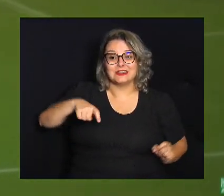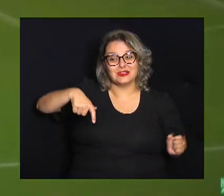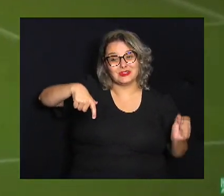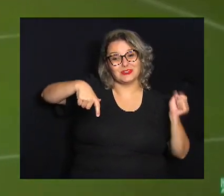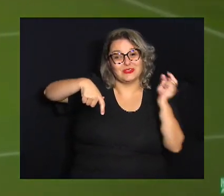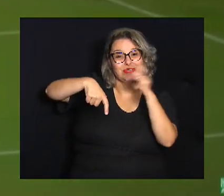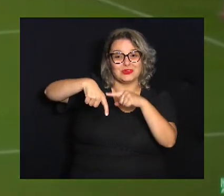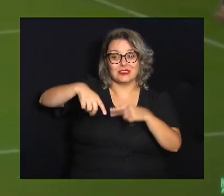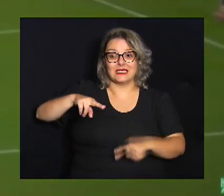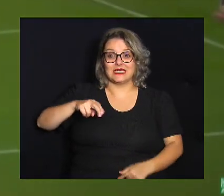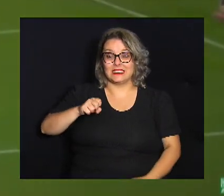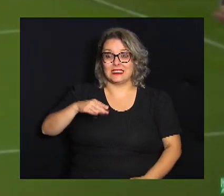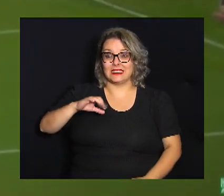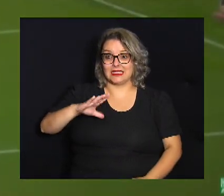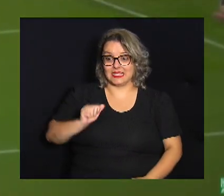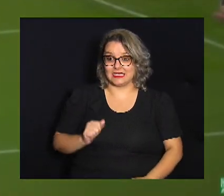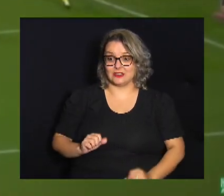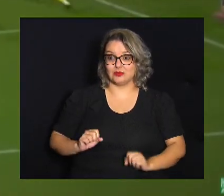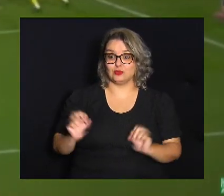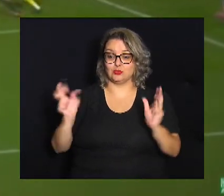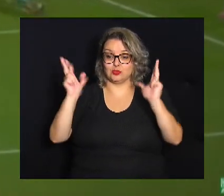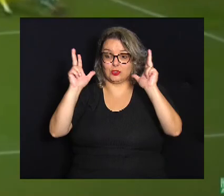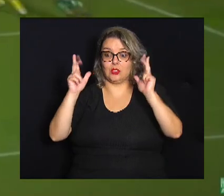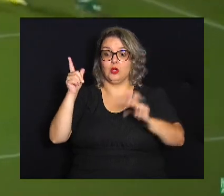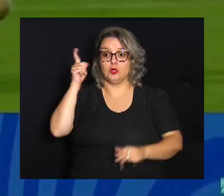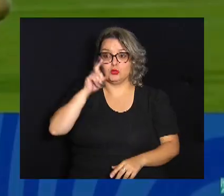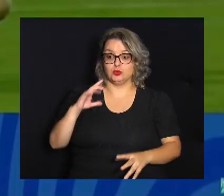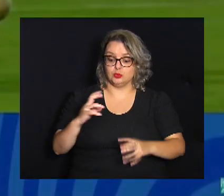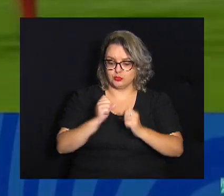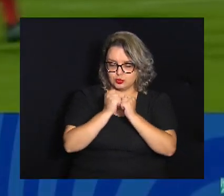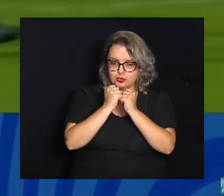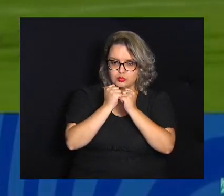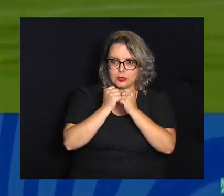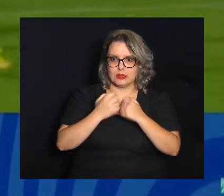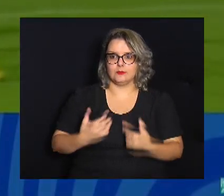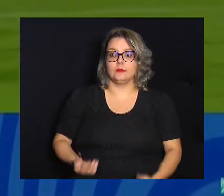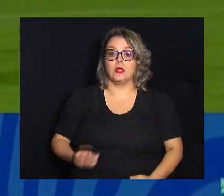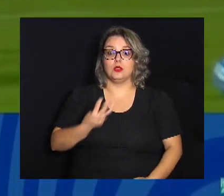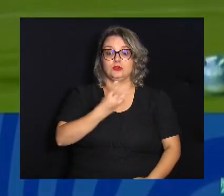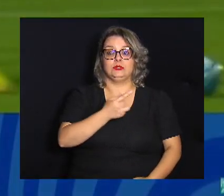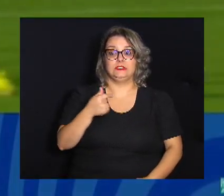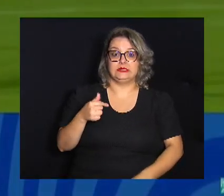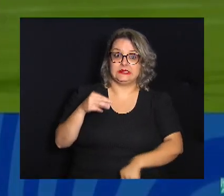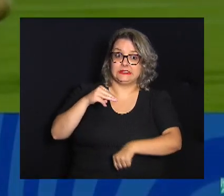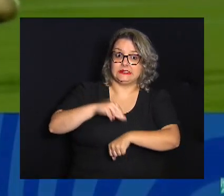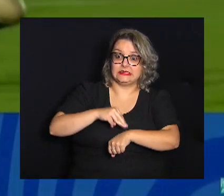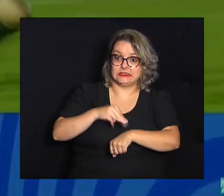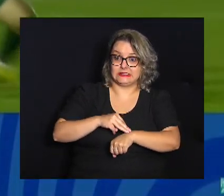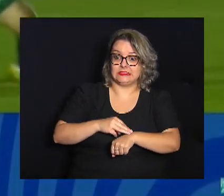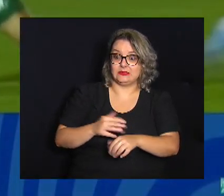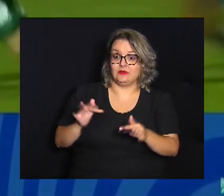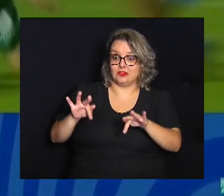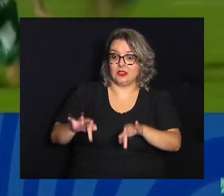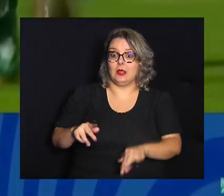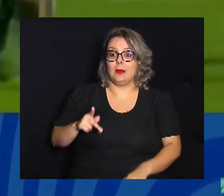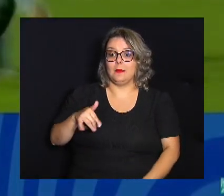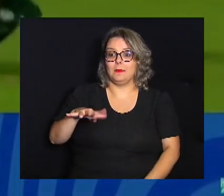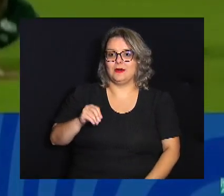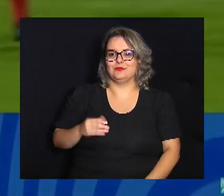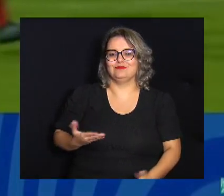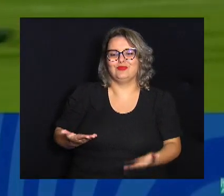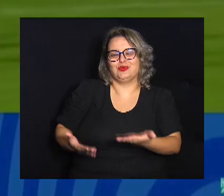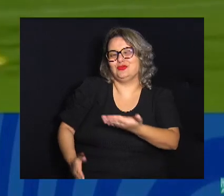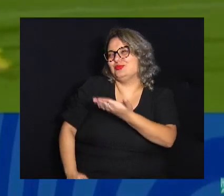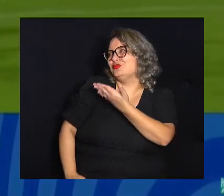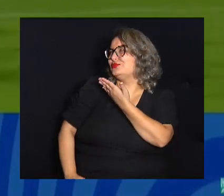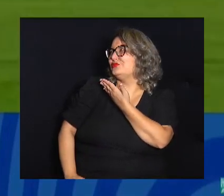e Neneca, esperto, conseguiu defender. Aos 37 da etapa final, Paulinho Mocelin deu esta